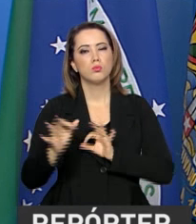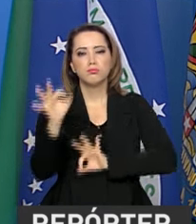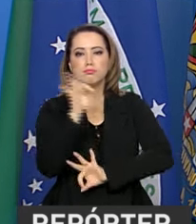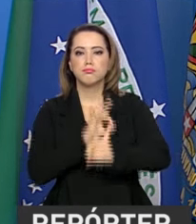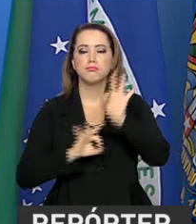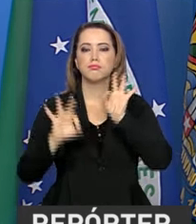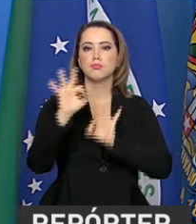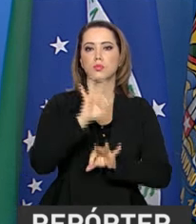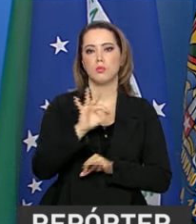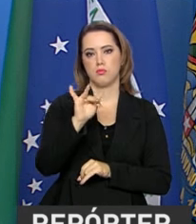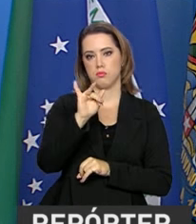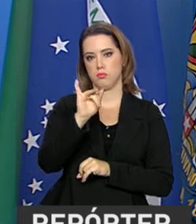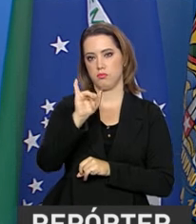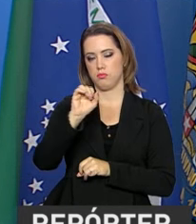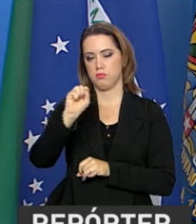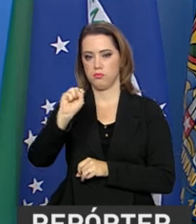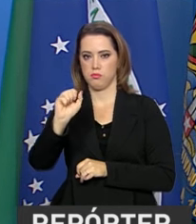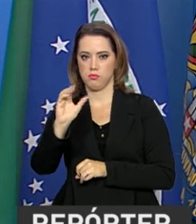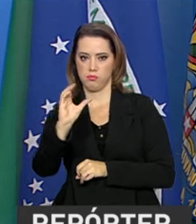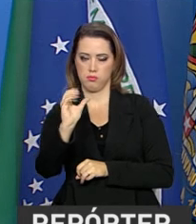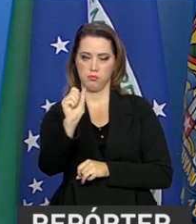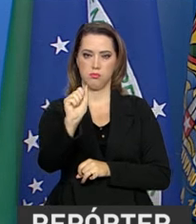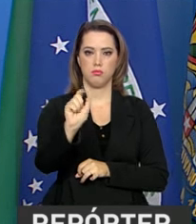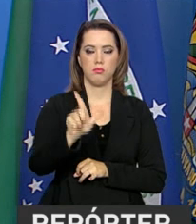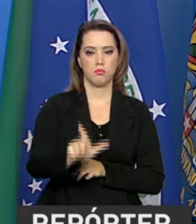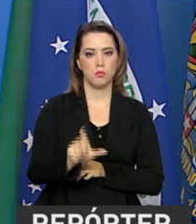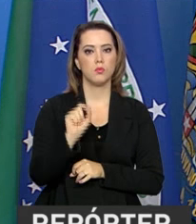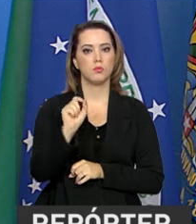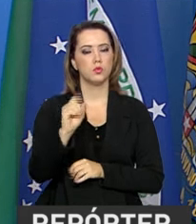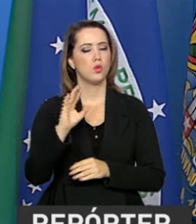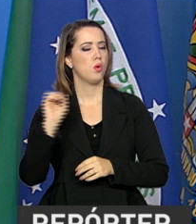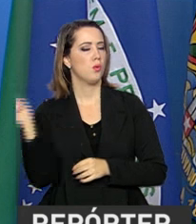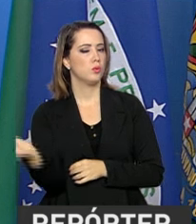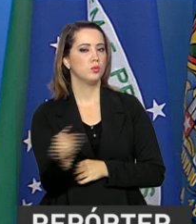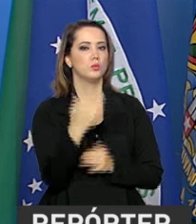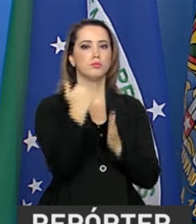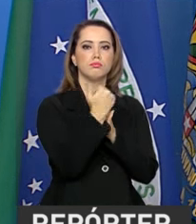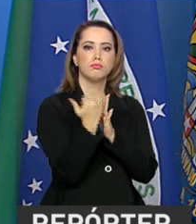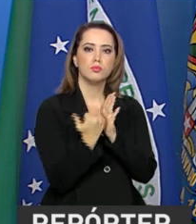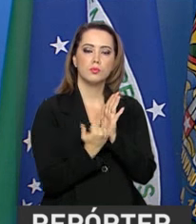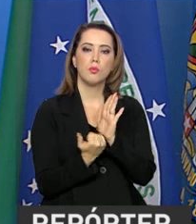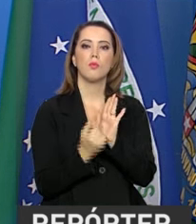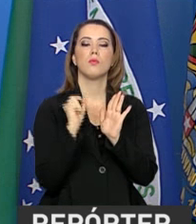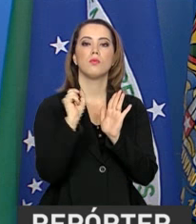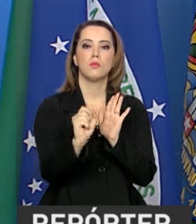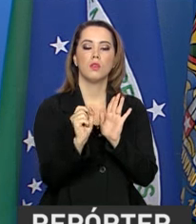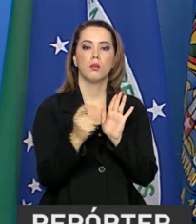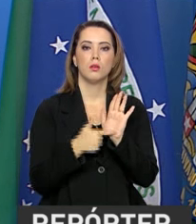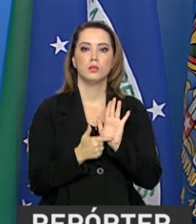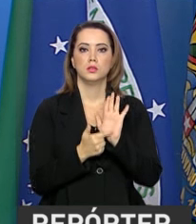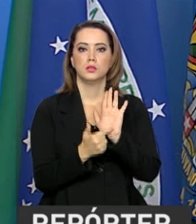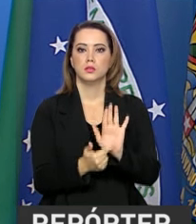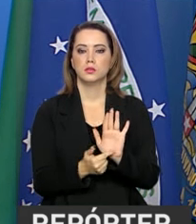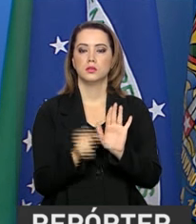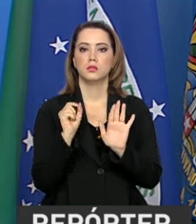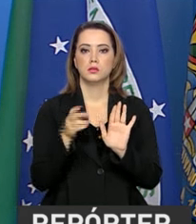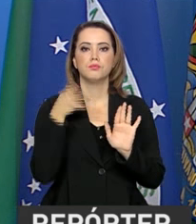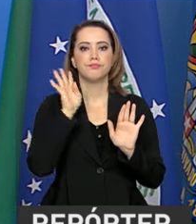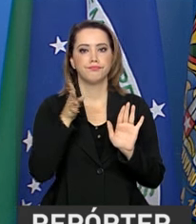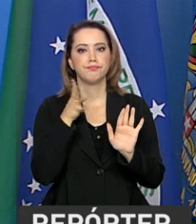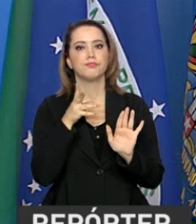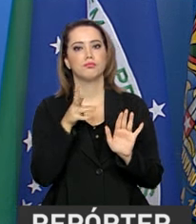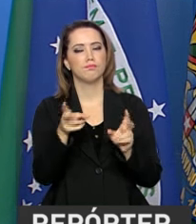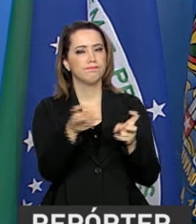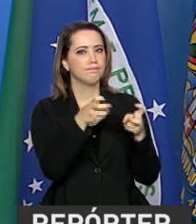fiscal, uma nova meta fiscal, um novo plano fiscal que, como pude perceber